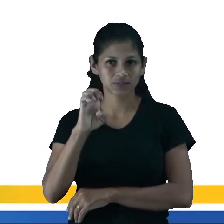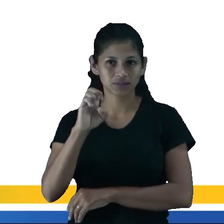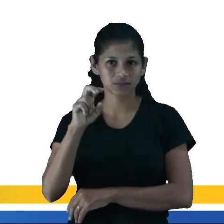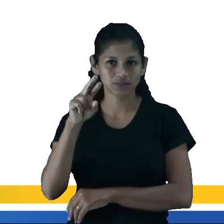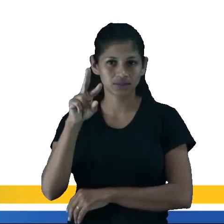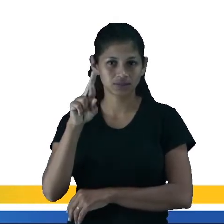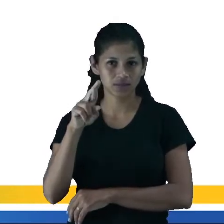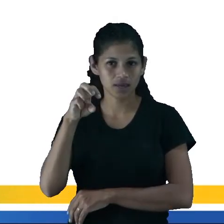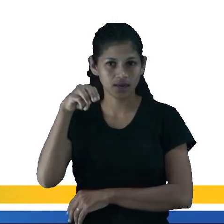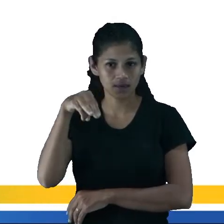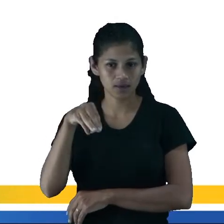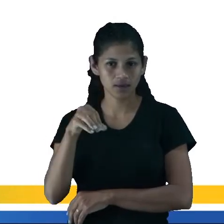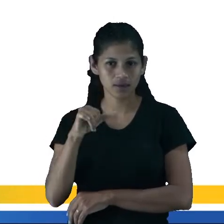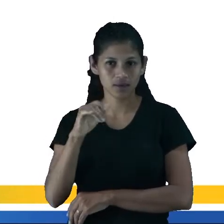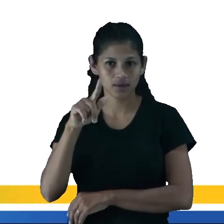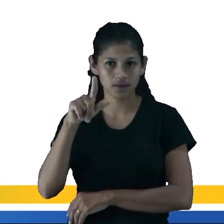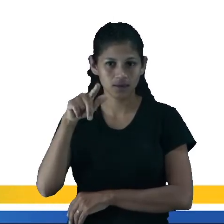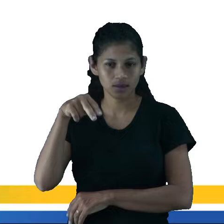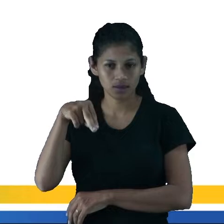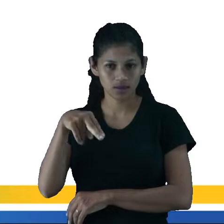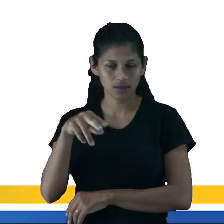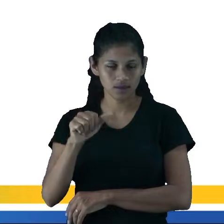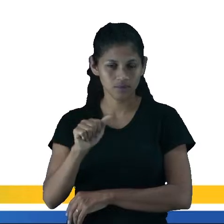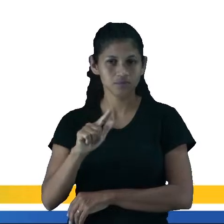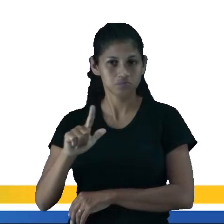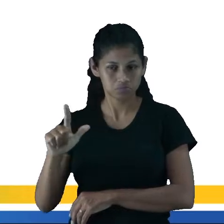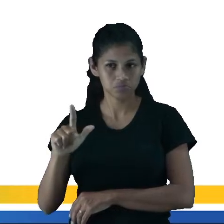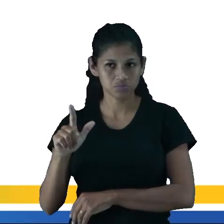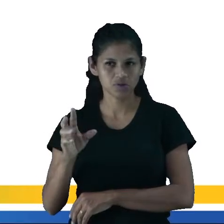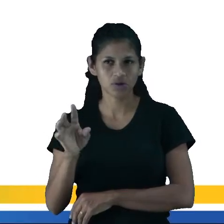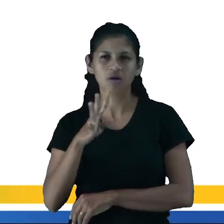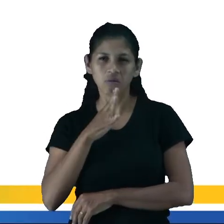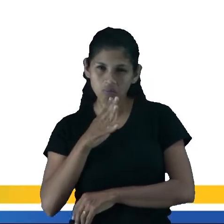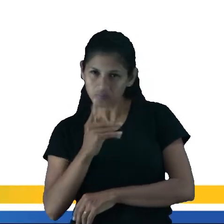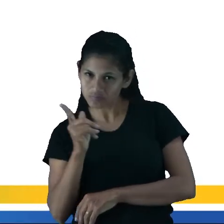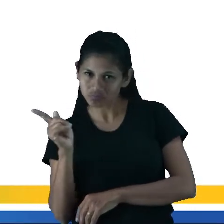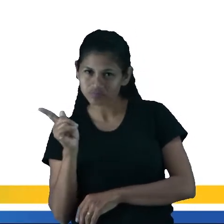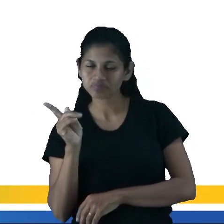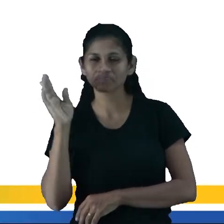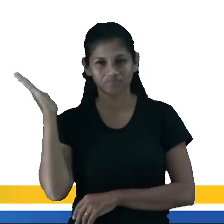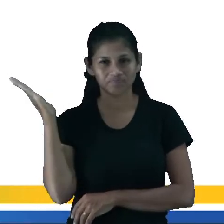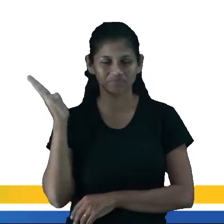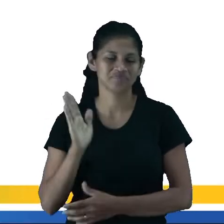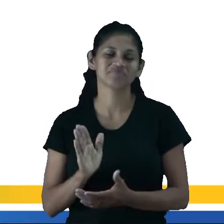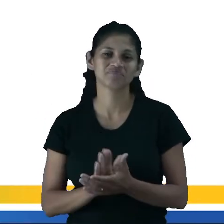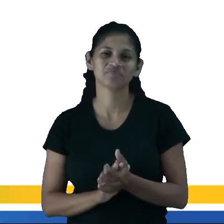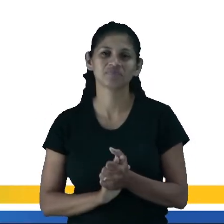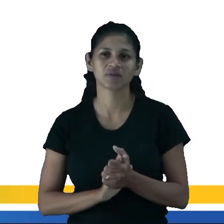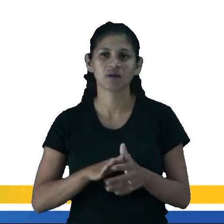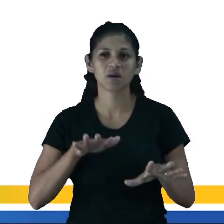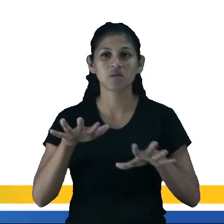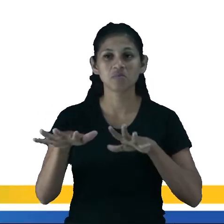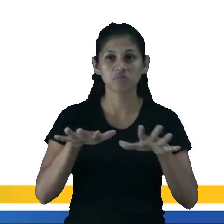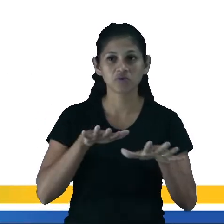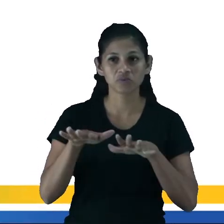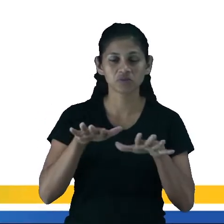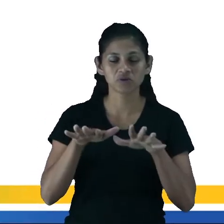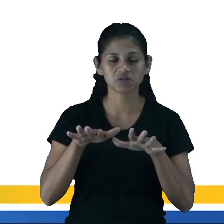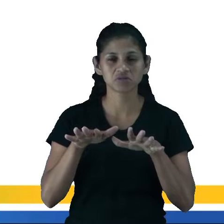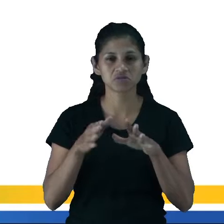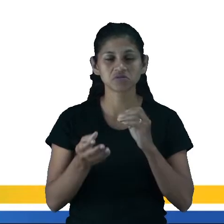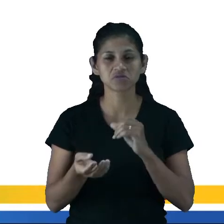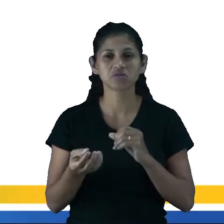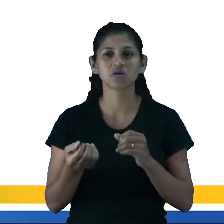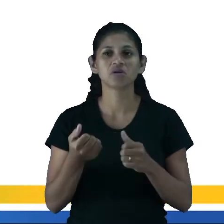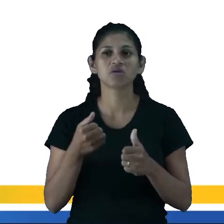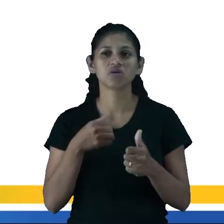do centro, da cidade, onde estão os ônibus, relacionado a essa questão da mobilidade, que são a mobilidade através do